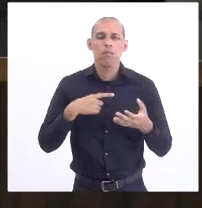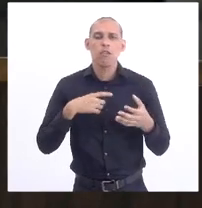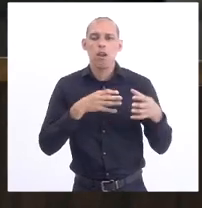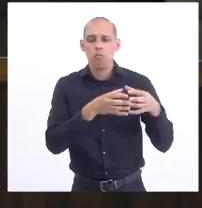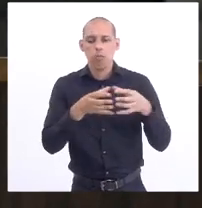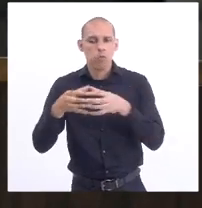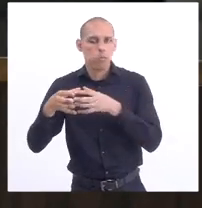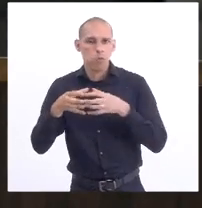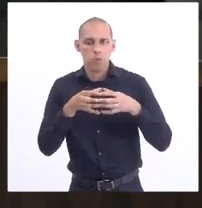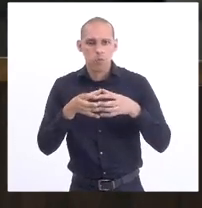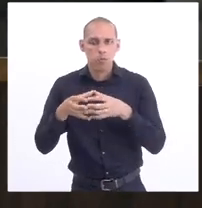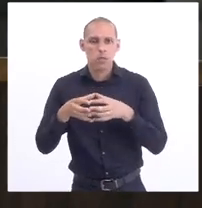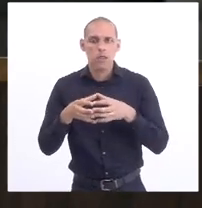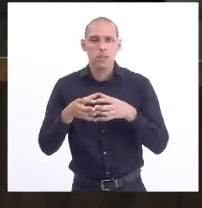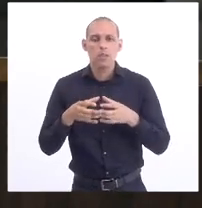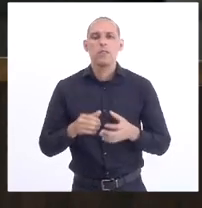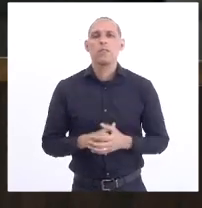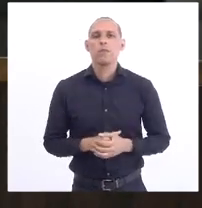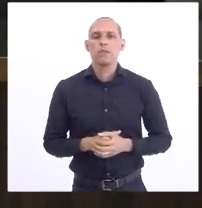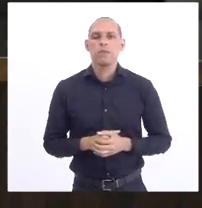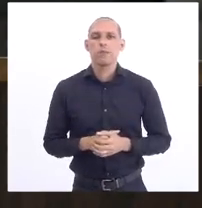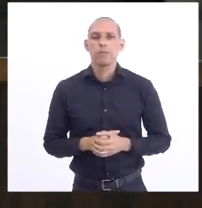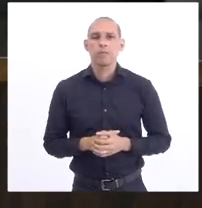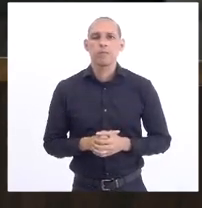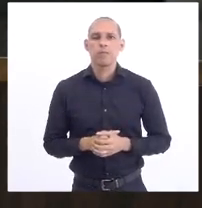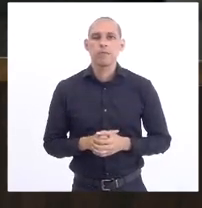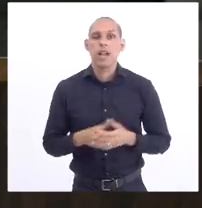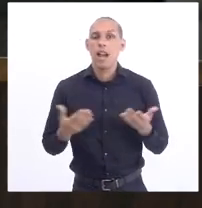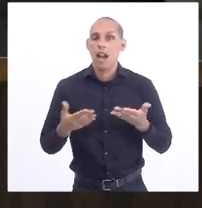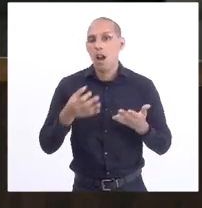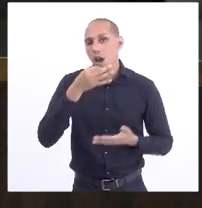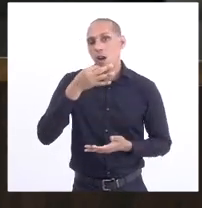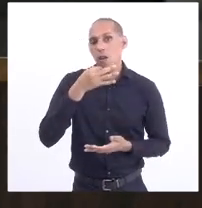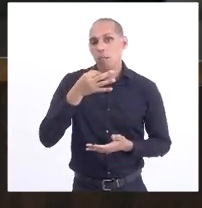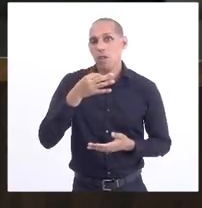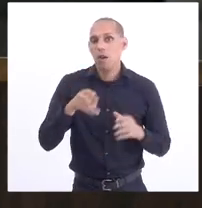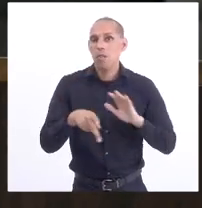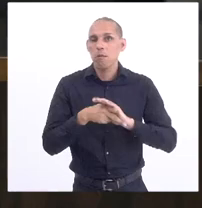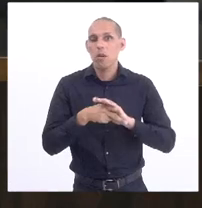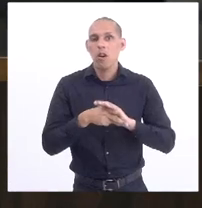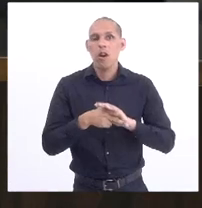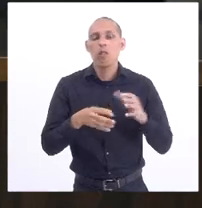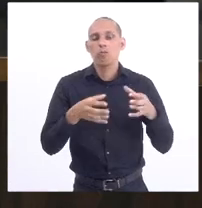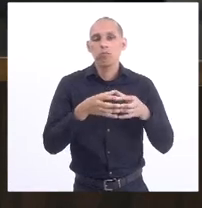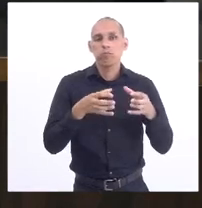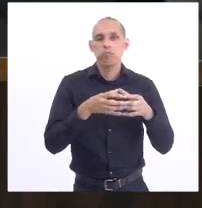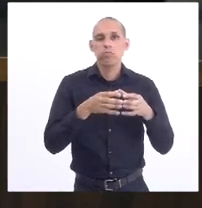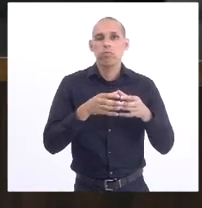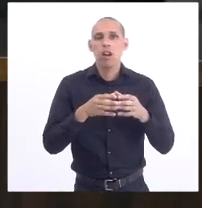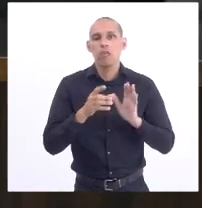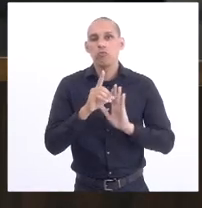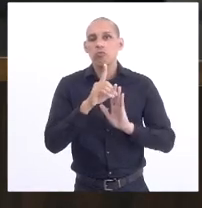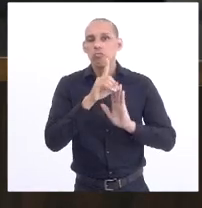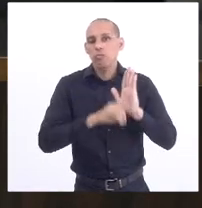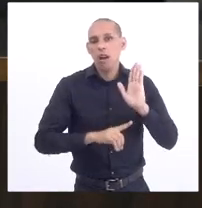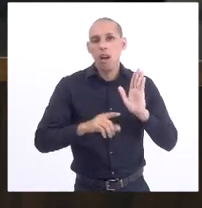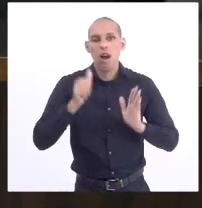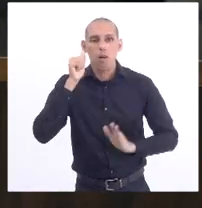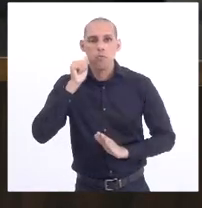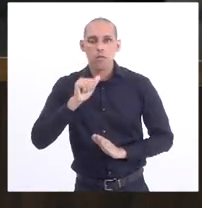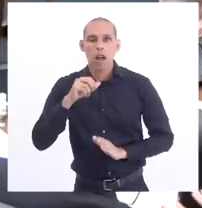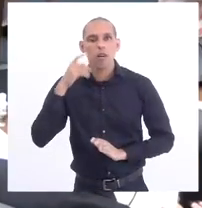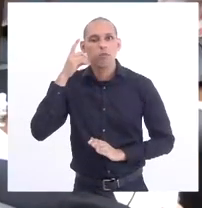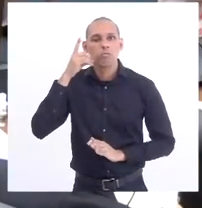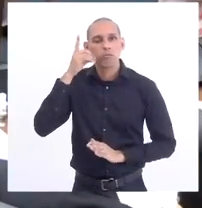Pública, Servidores Públicos e Orçamento. Para emitir parecer pela Comissão de Defesa dos Direitos da Mulher, deputada enfermeira